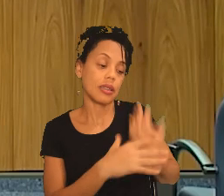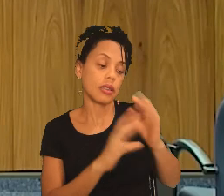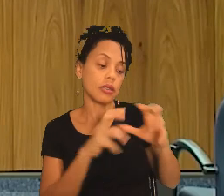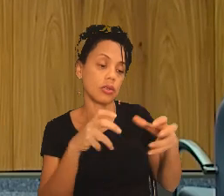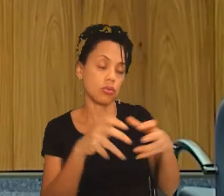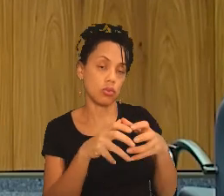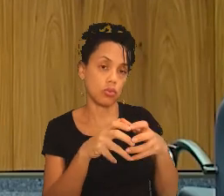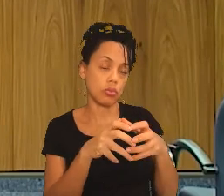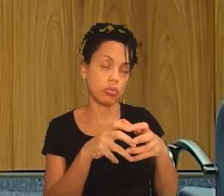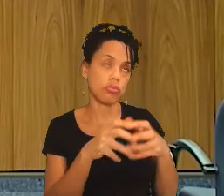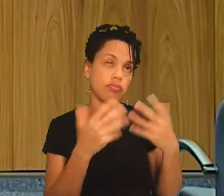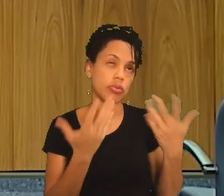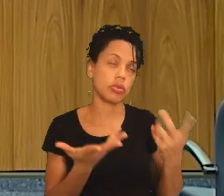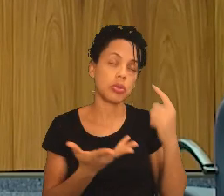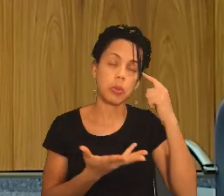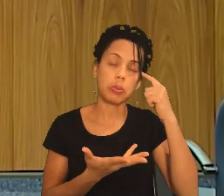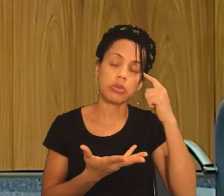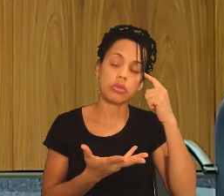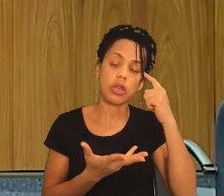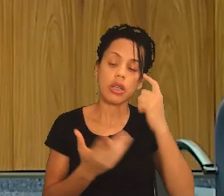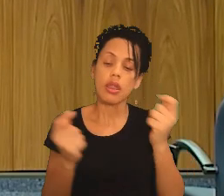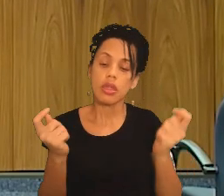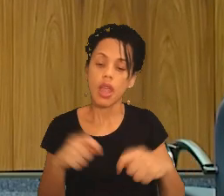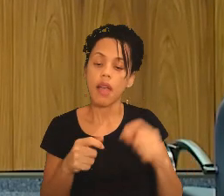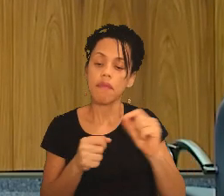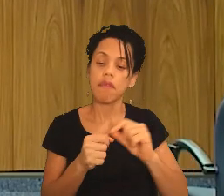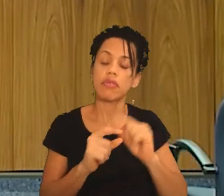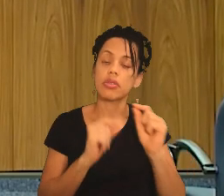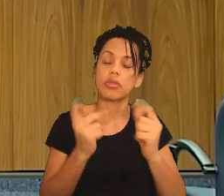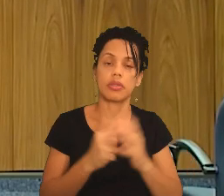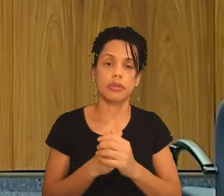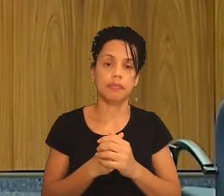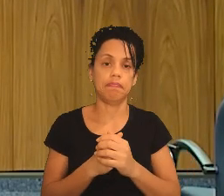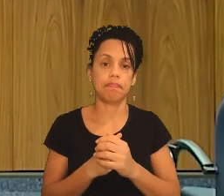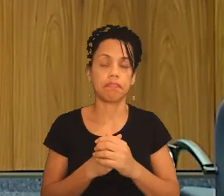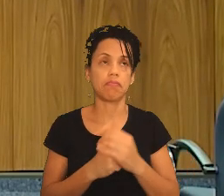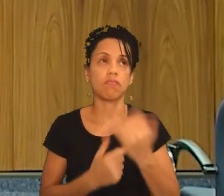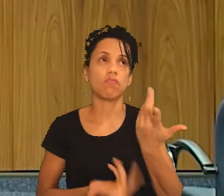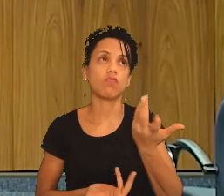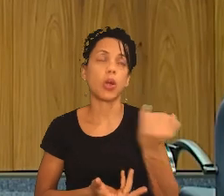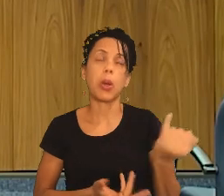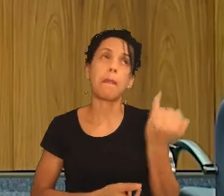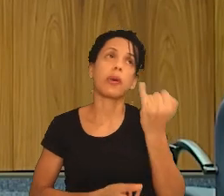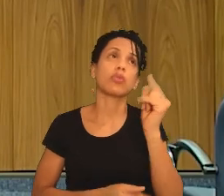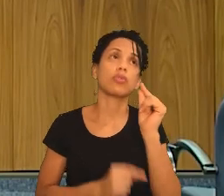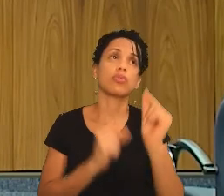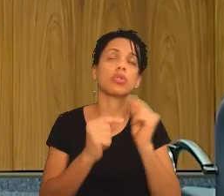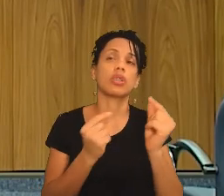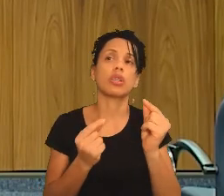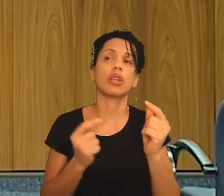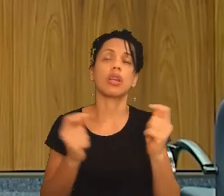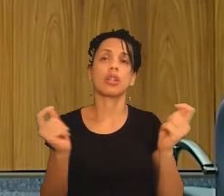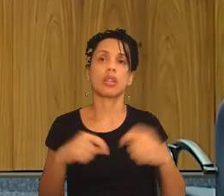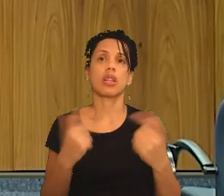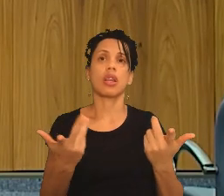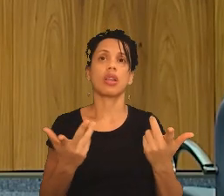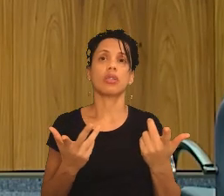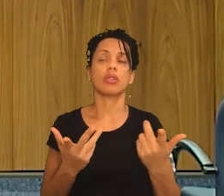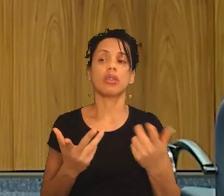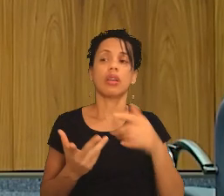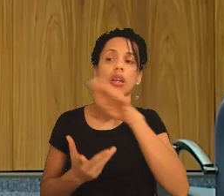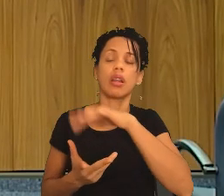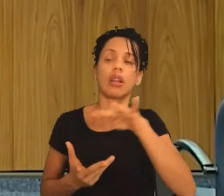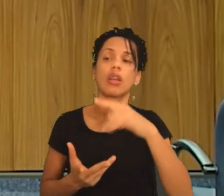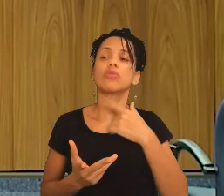né, valorizar certas memórias, né, e pensar em formas de reparação. Na construção